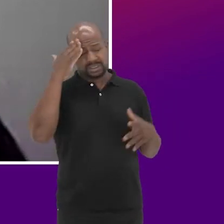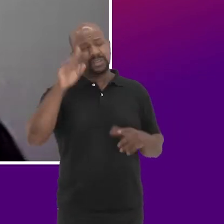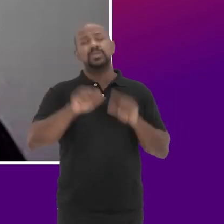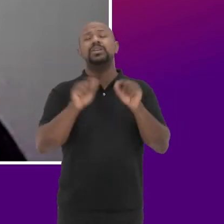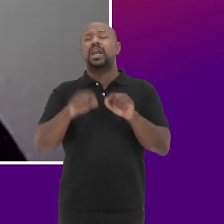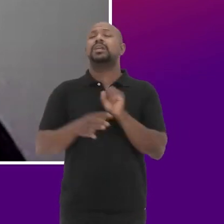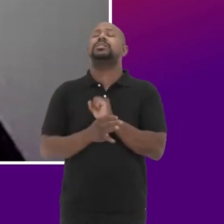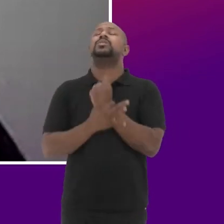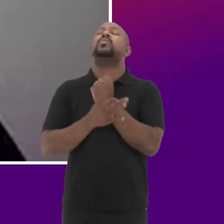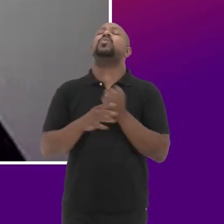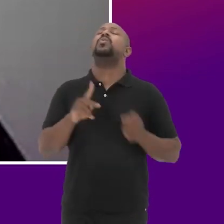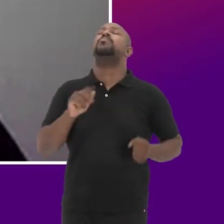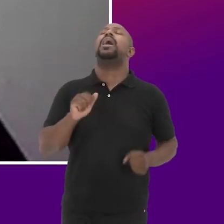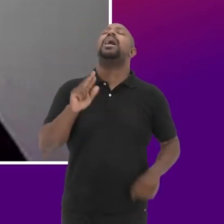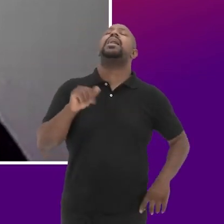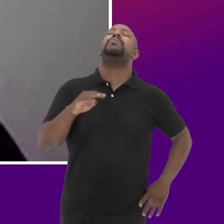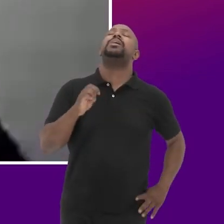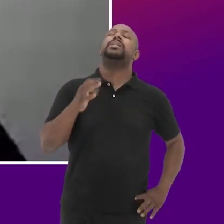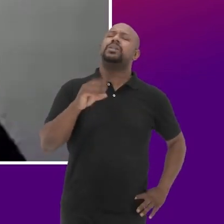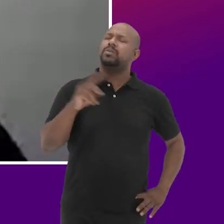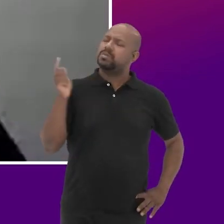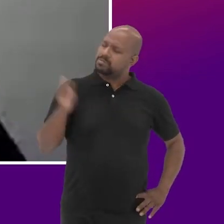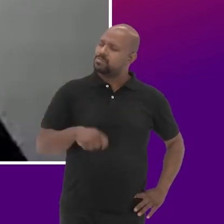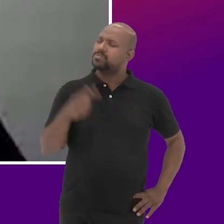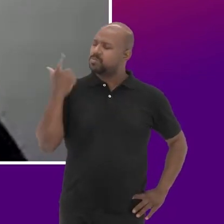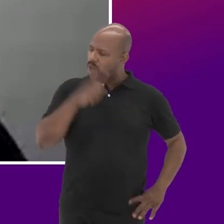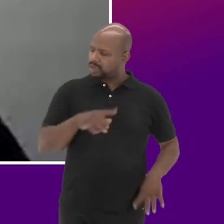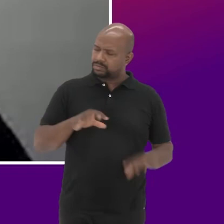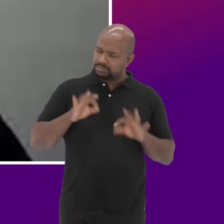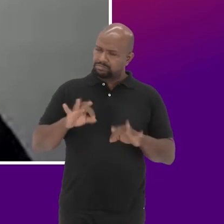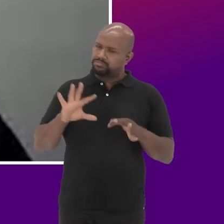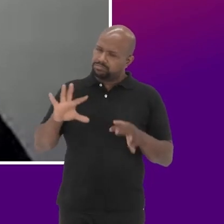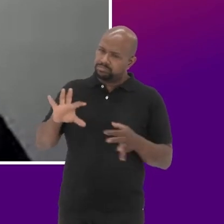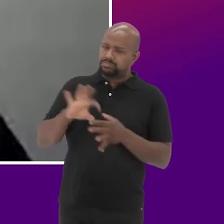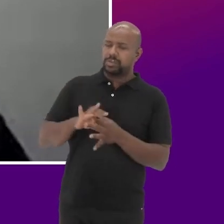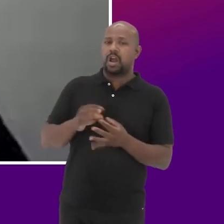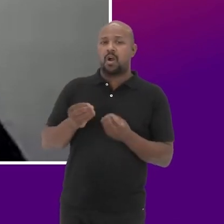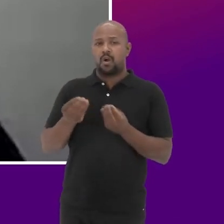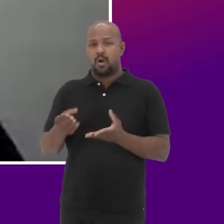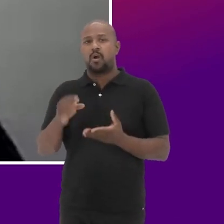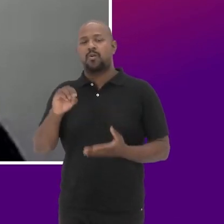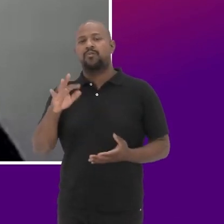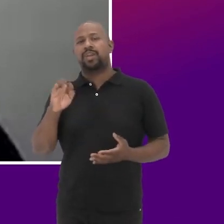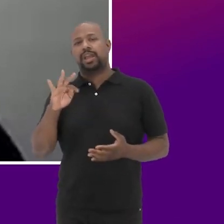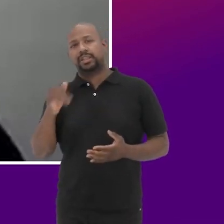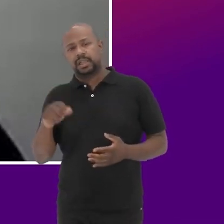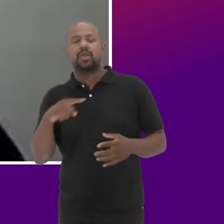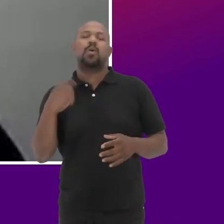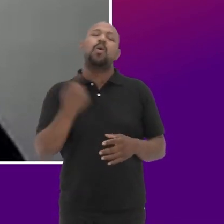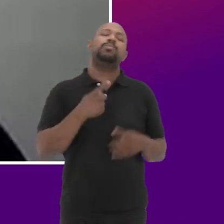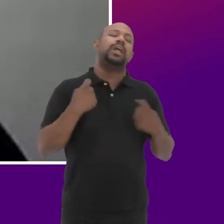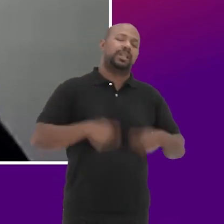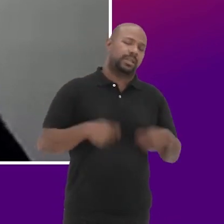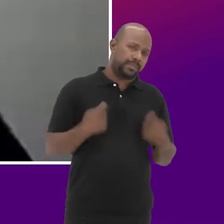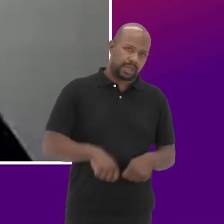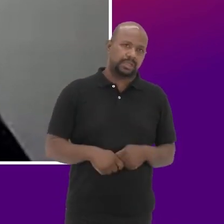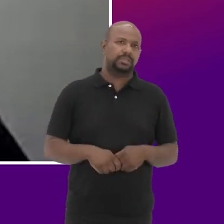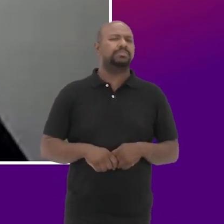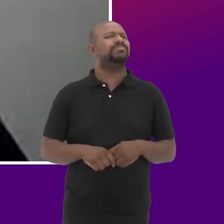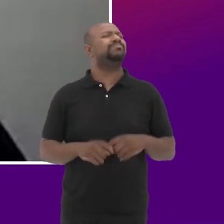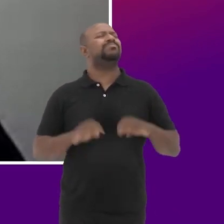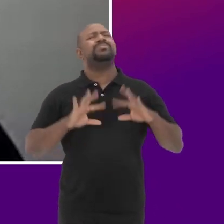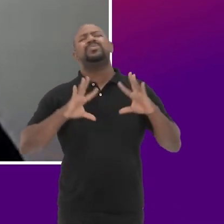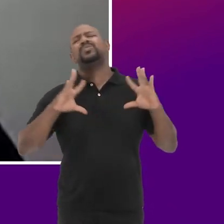é o seguro de índice paramétrico e possam se engajar tanto na parte da oferta quanto na parte da demanda.